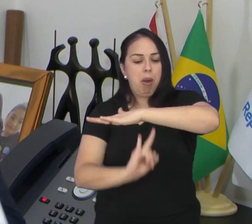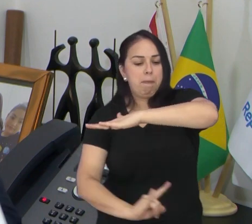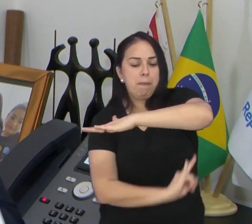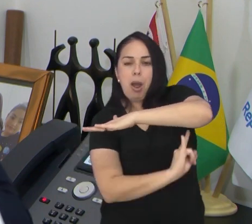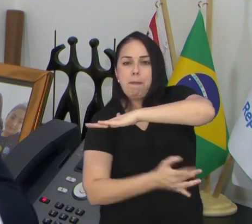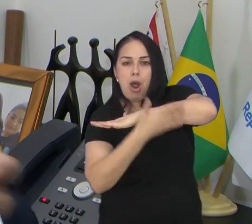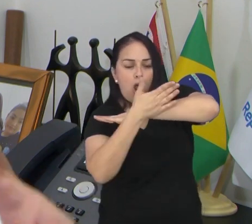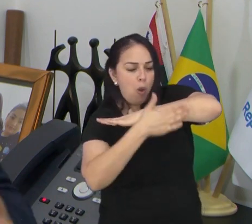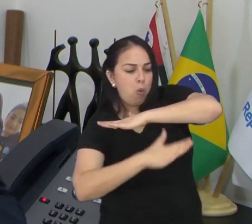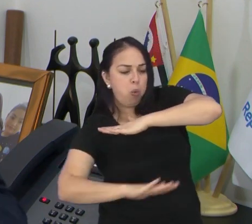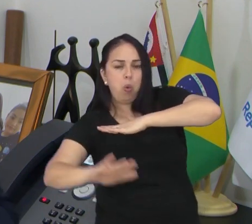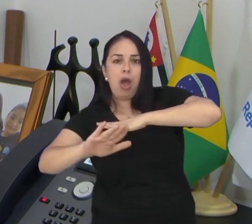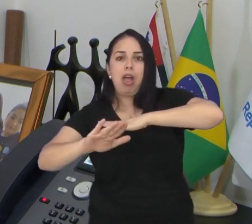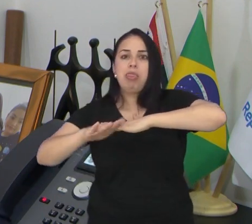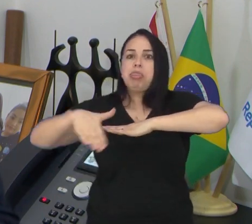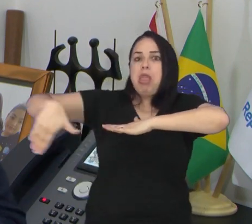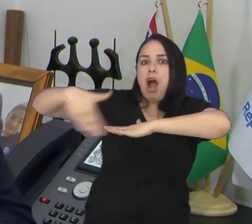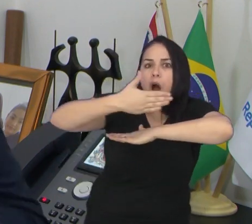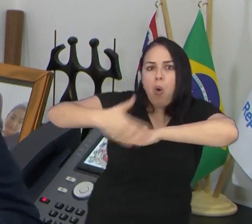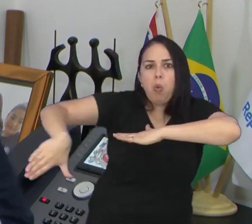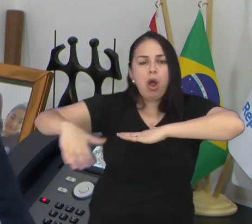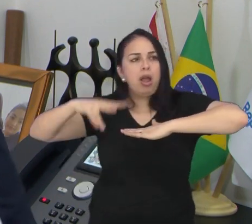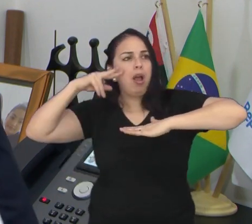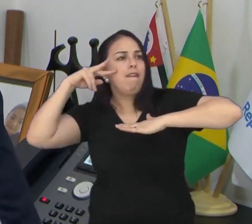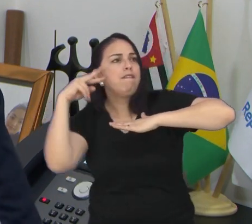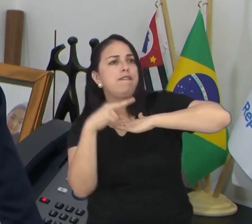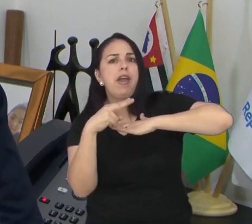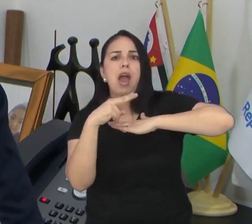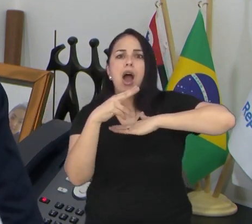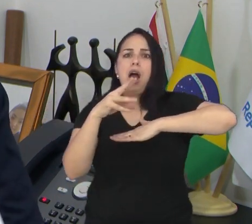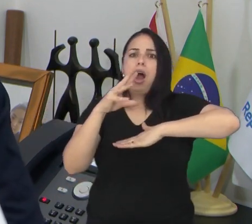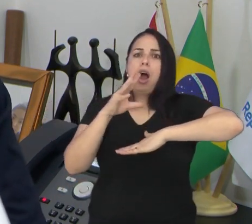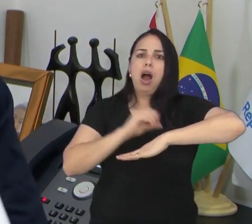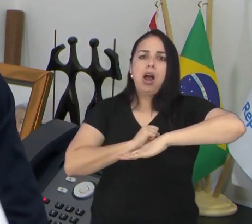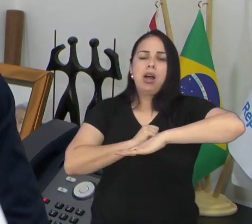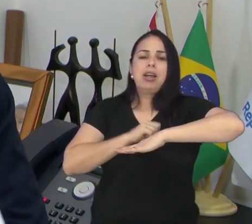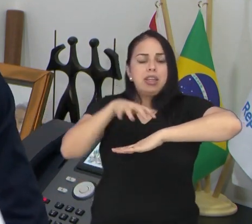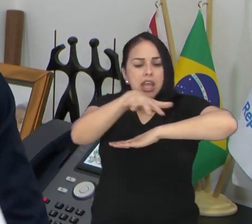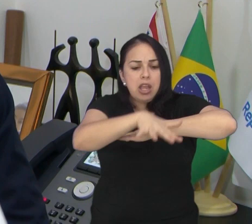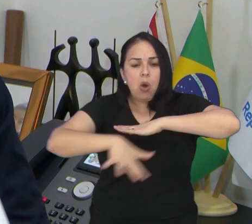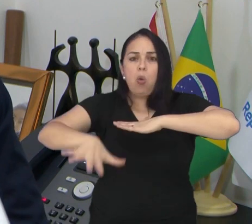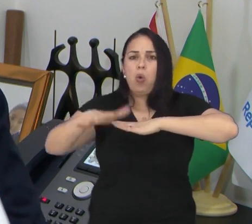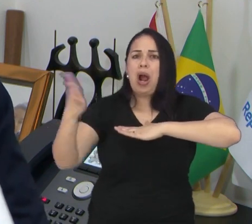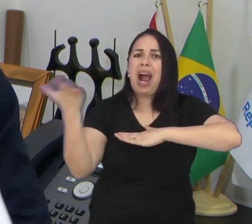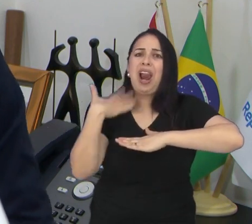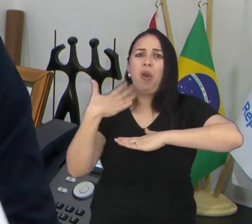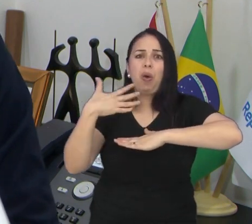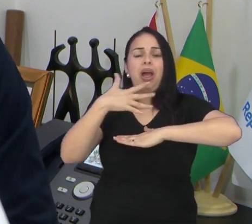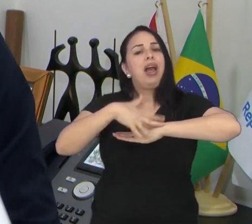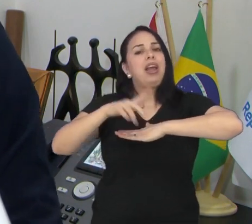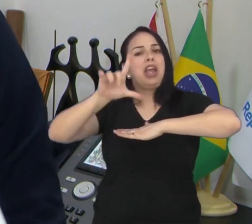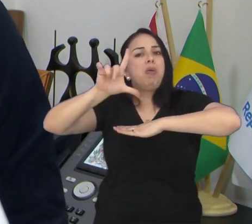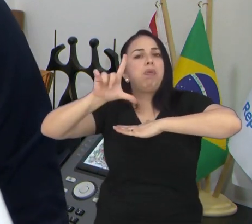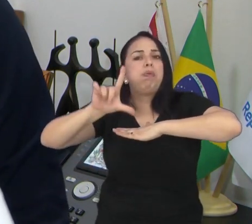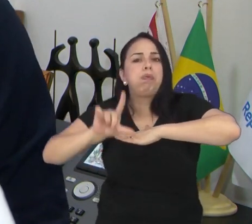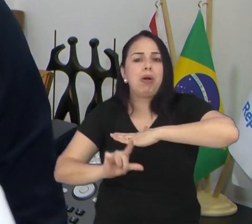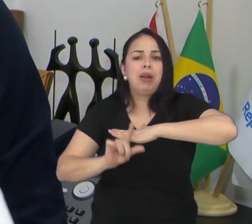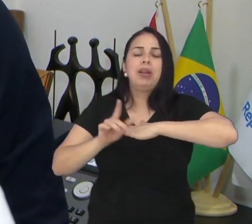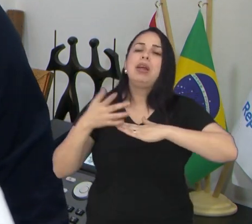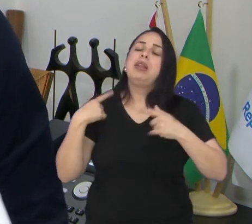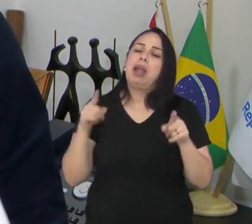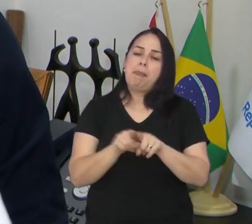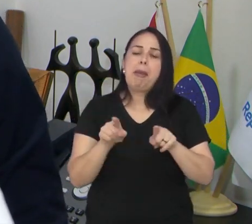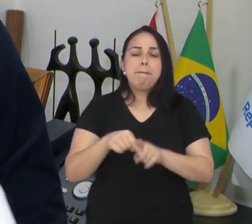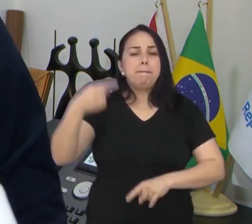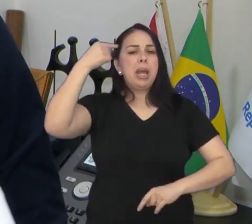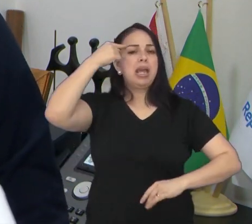levar esse jardim vertical para vias, para locais onde a gente tem essas áreas de calor. E